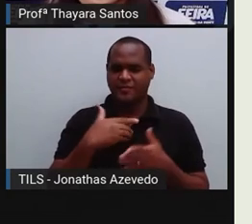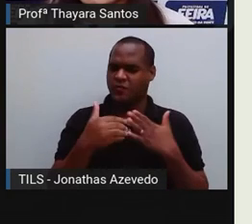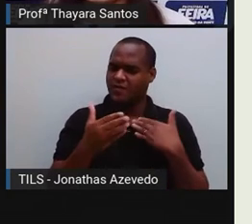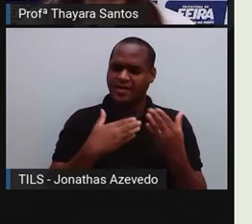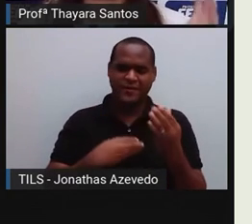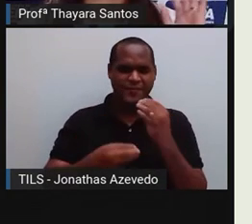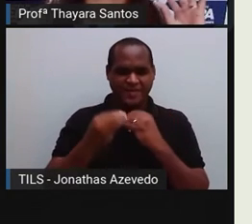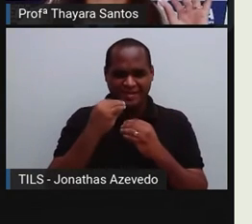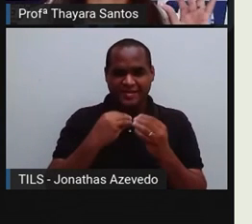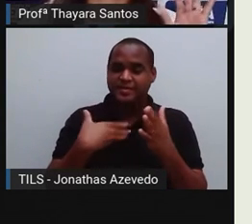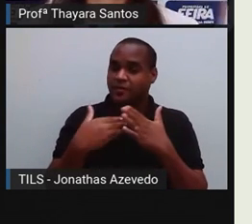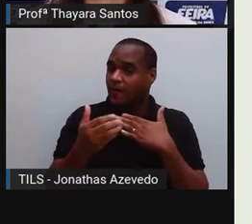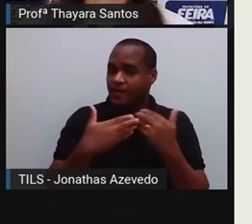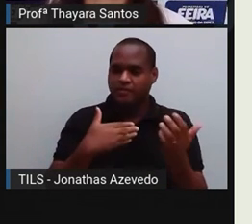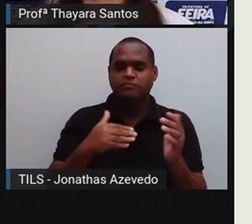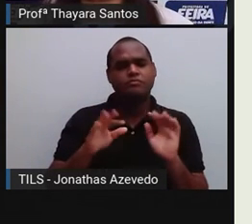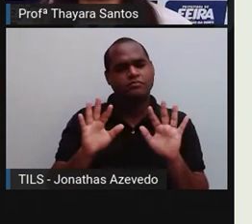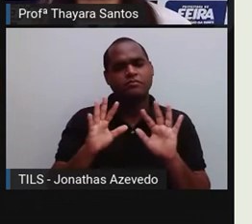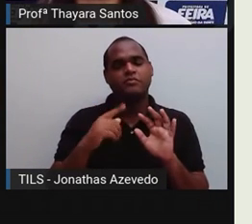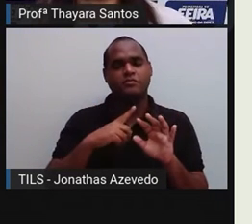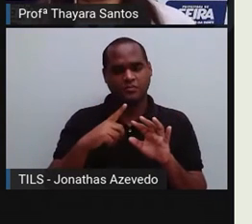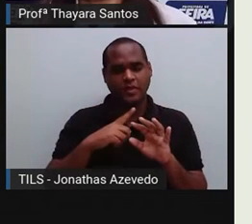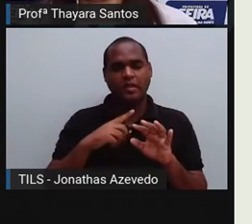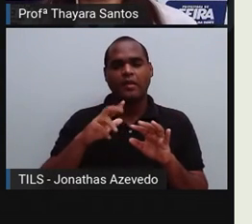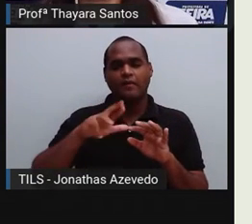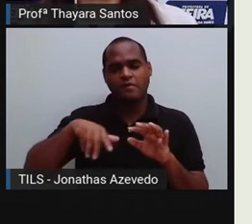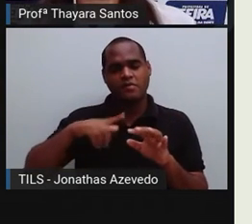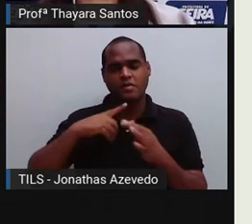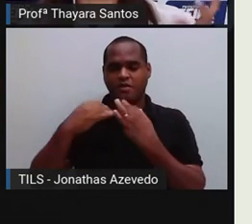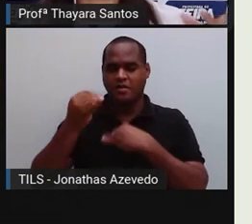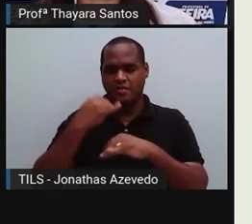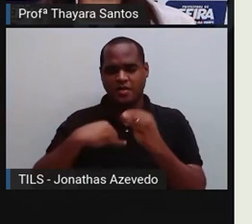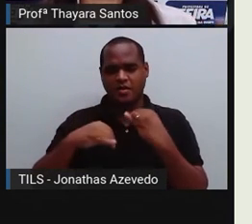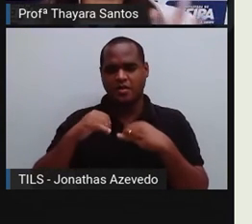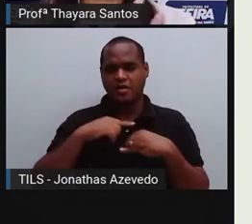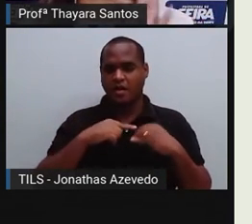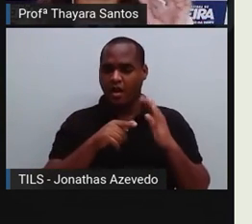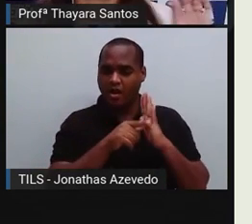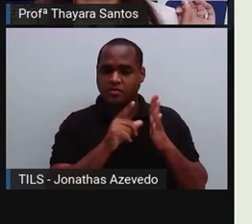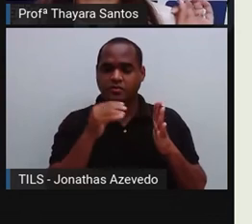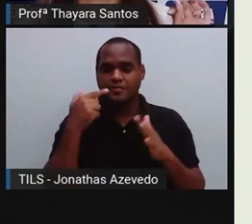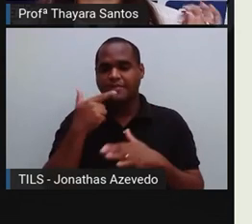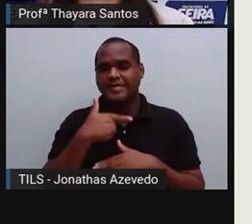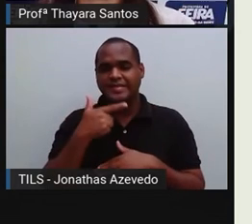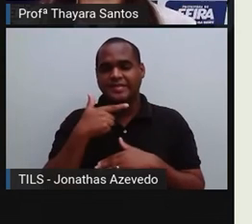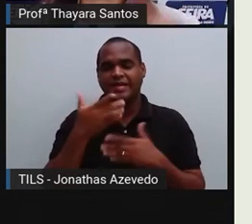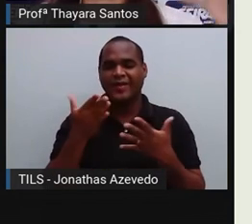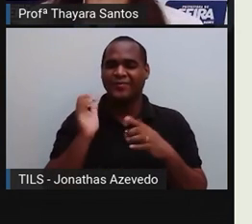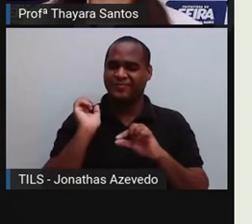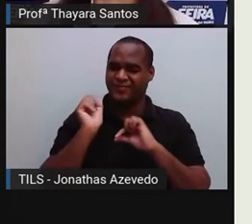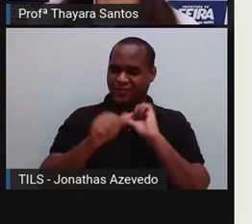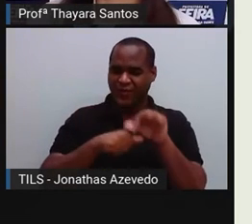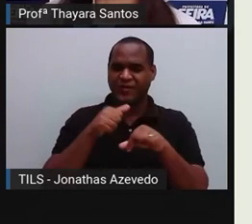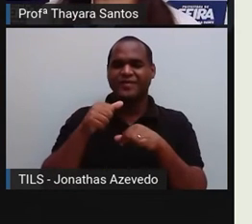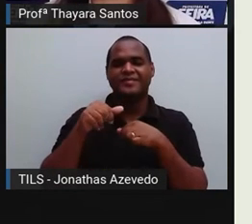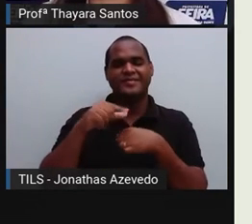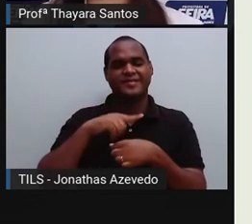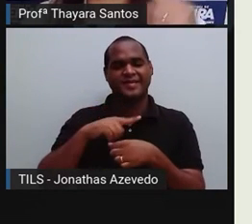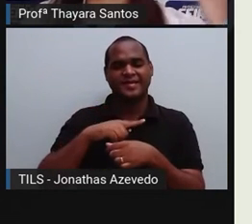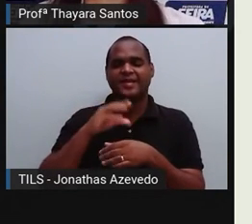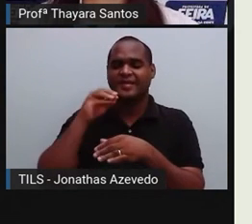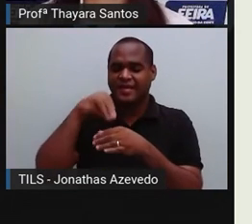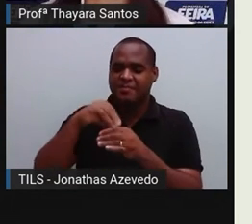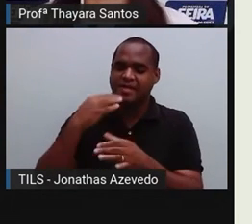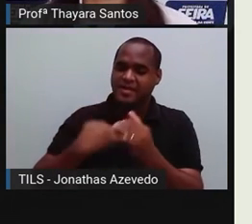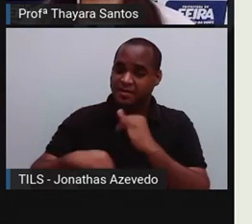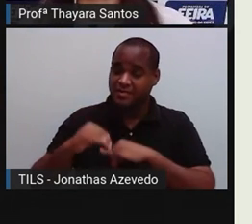que estraga, a gente também tem uma reação química acontecendo ali. Antes era um queijo, agora esse queijo aí tem uma outra composição química,